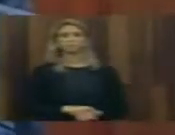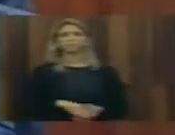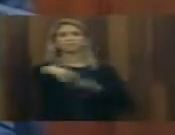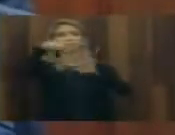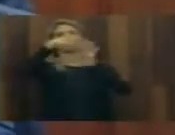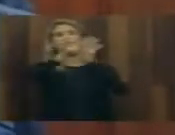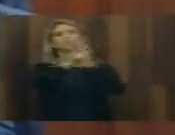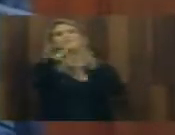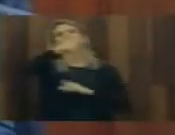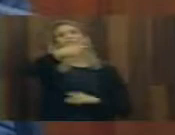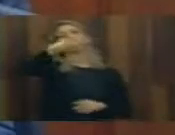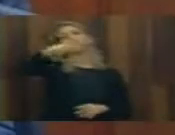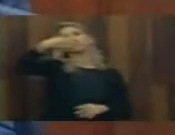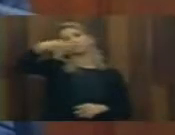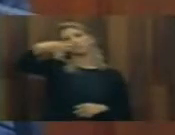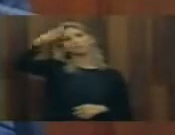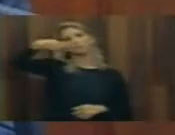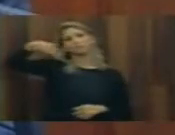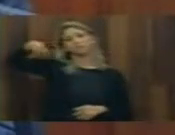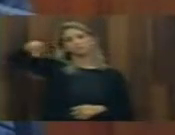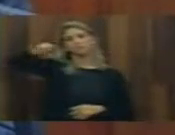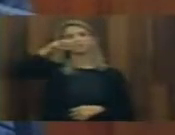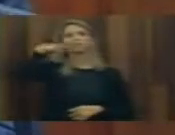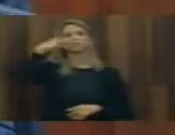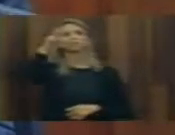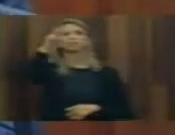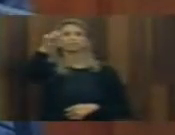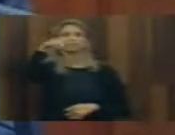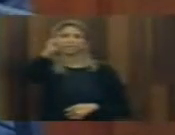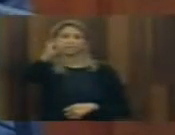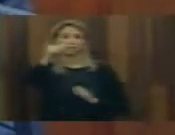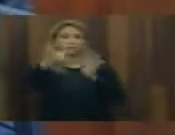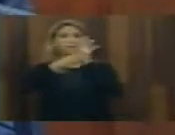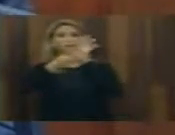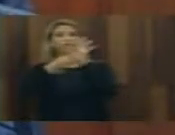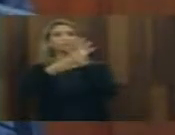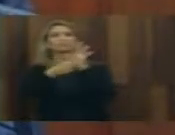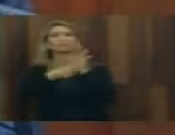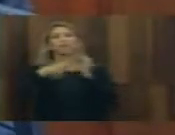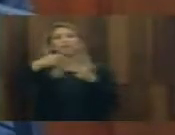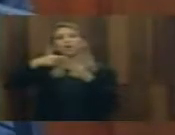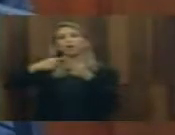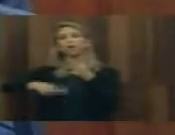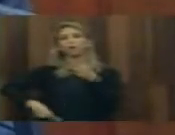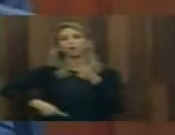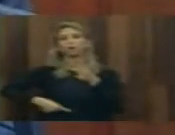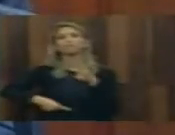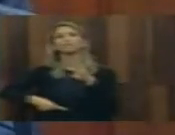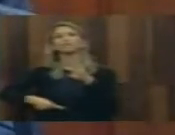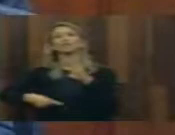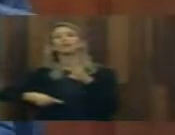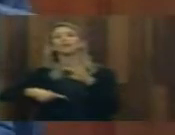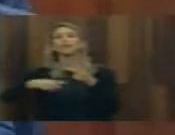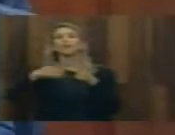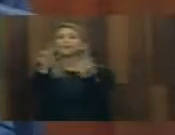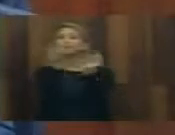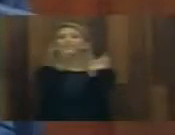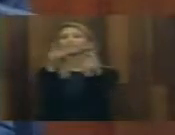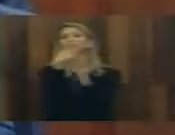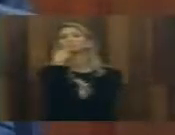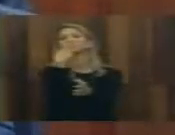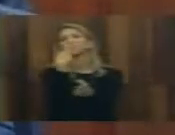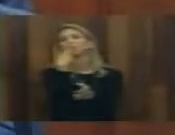Projeto de lei 234/19, Vanderlei Bento, dispõe sobre a proibição da comercialização de cigarros eletrônicos e de